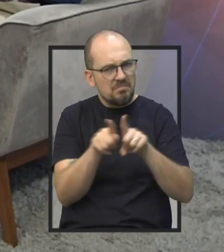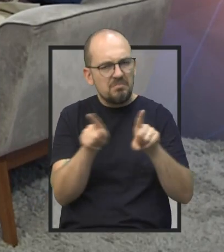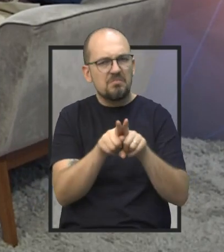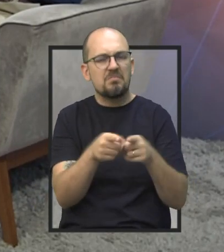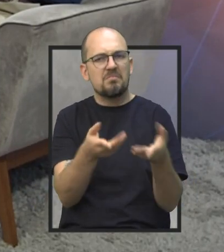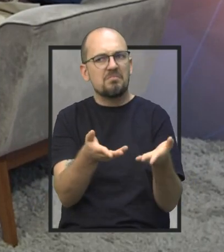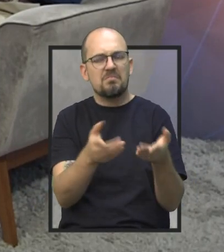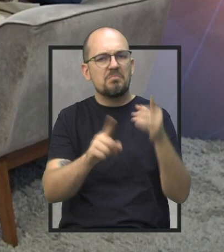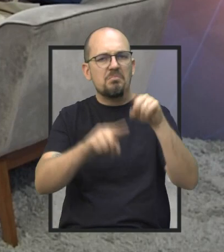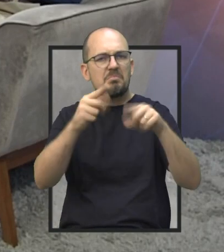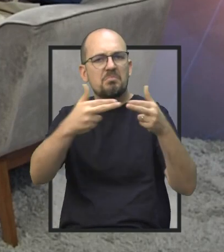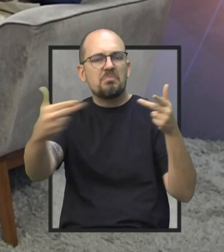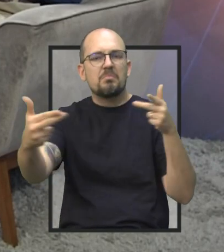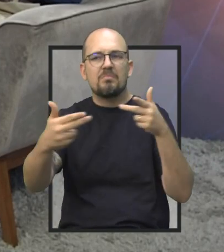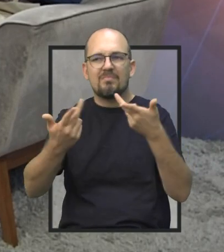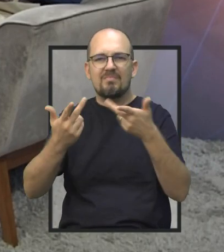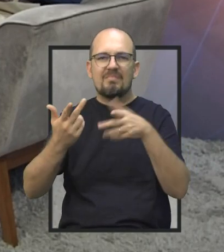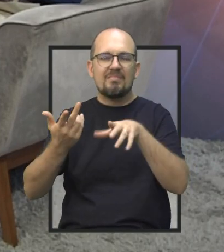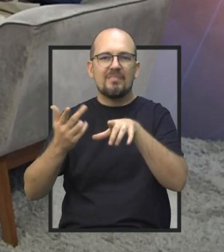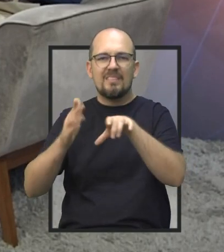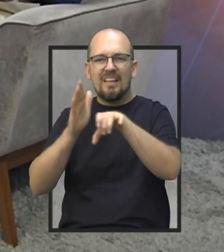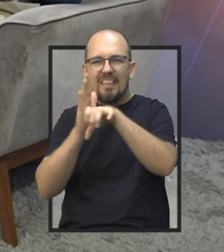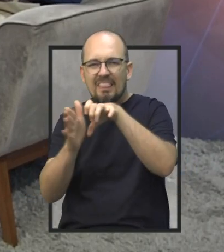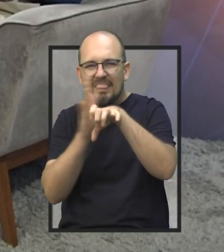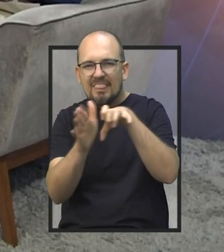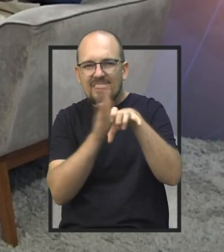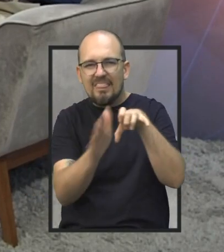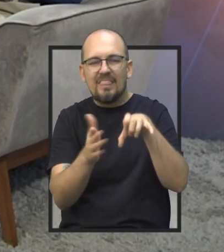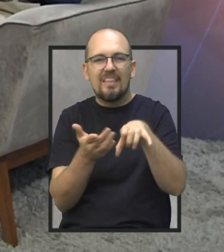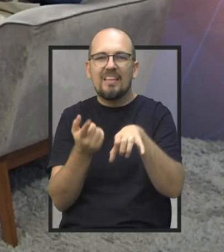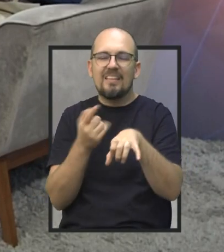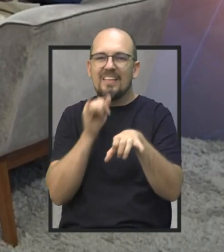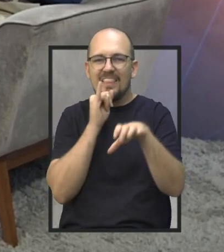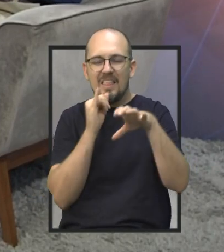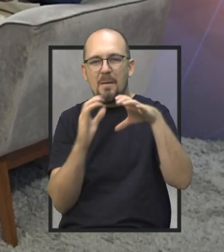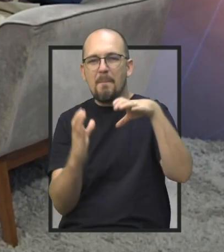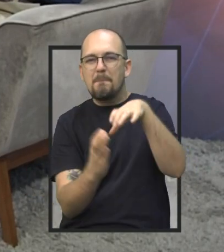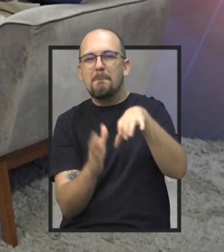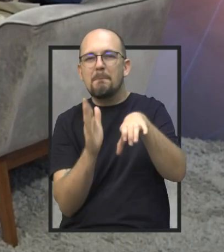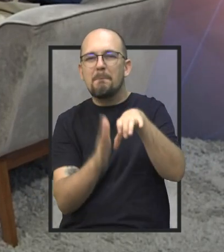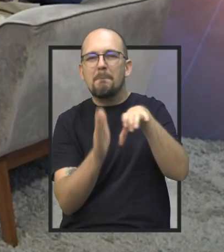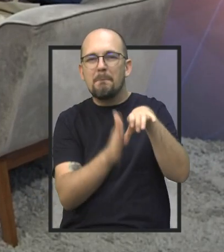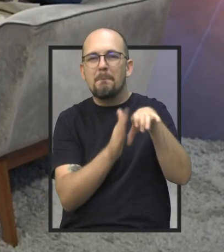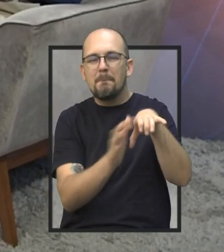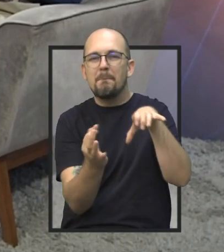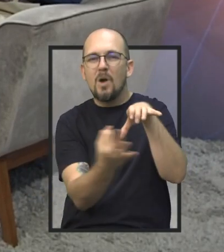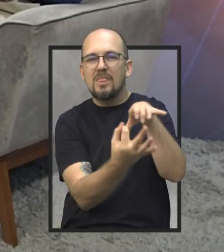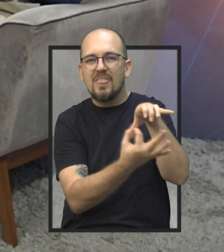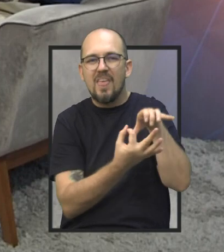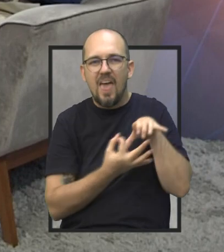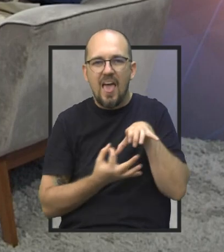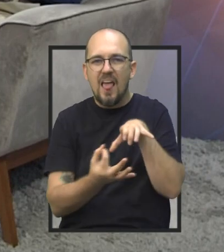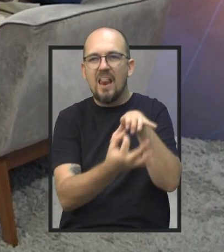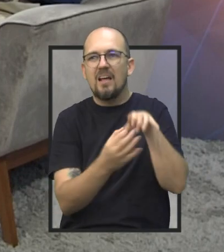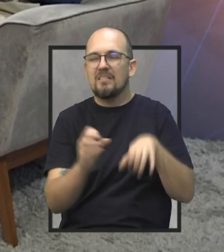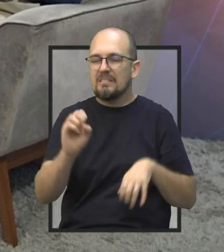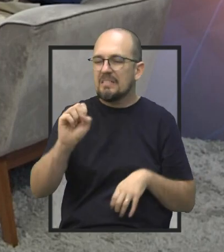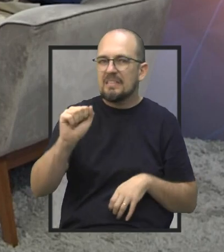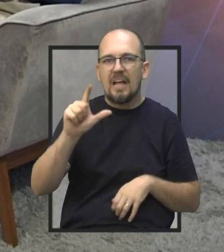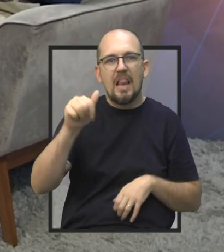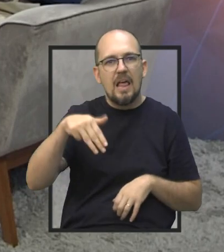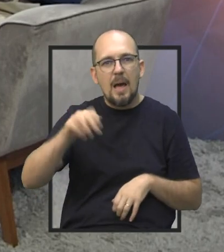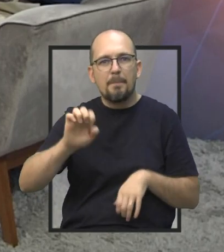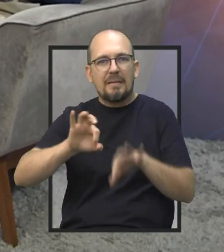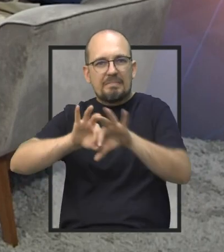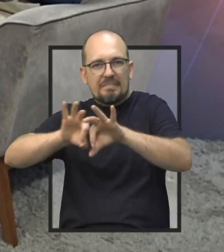esses demais embutidos aí que as pessoas adoram, os petiscos, mortadela, salame, esses produtos embutidos que